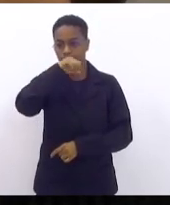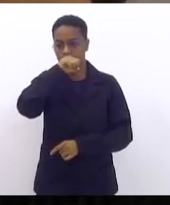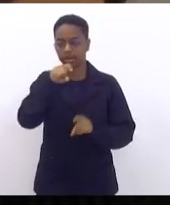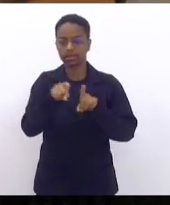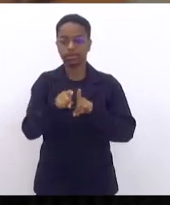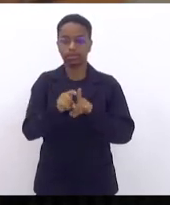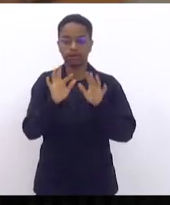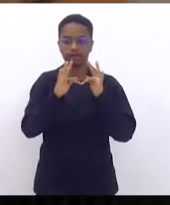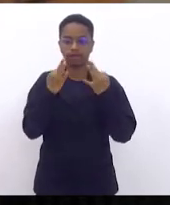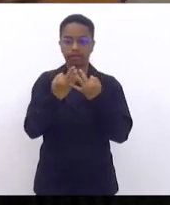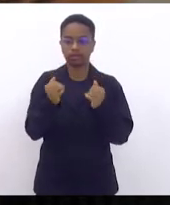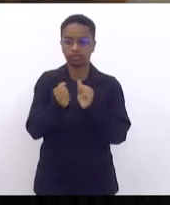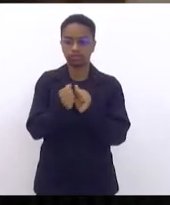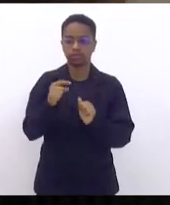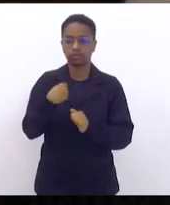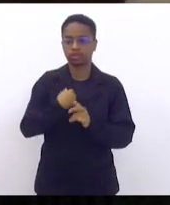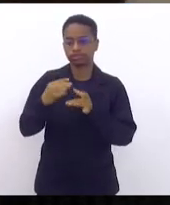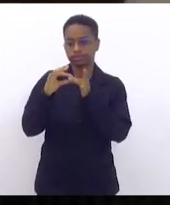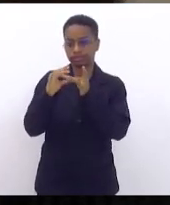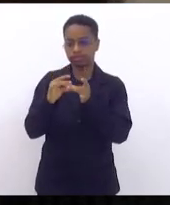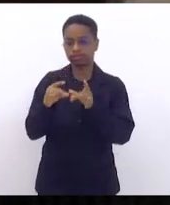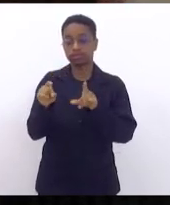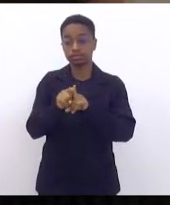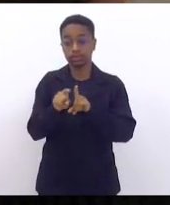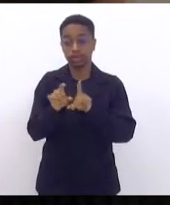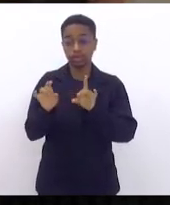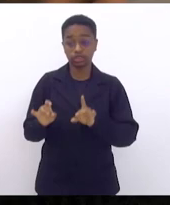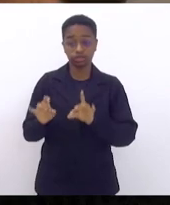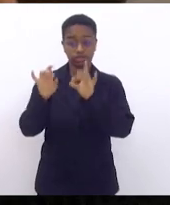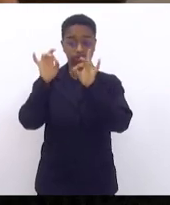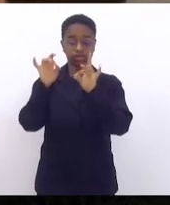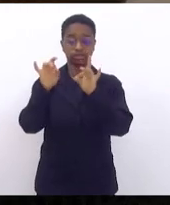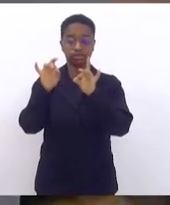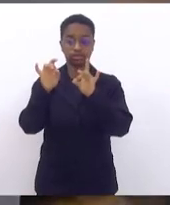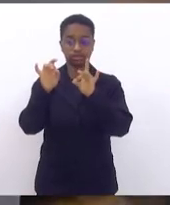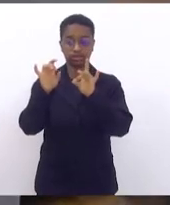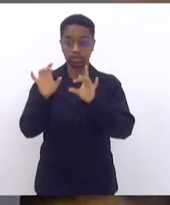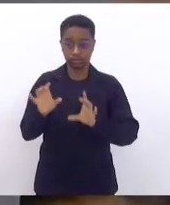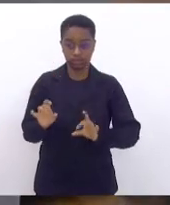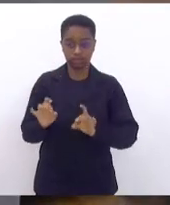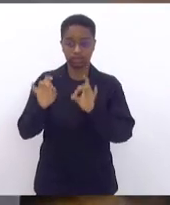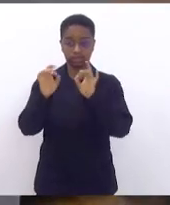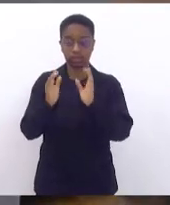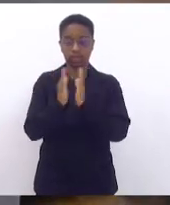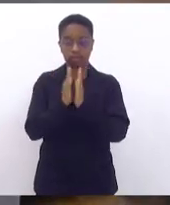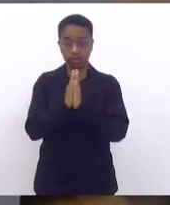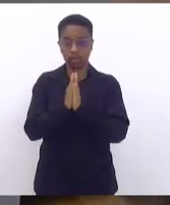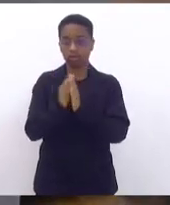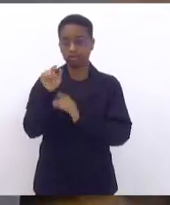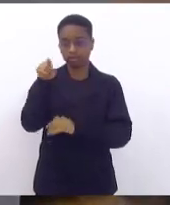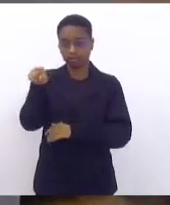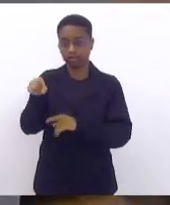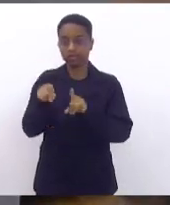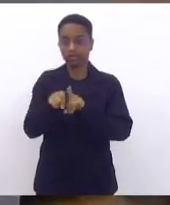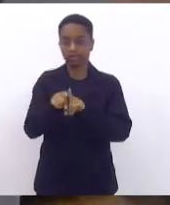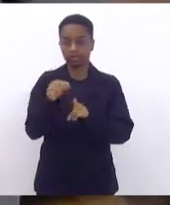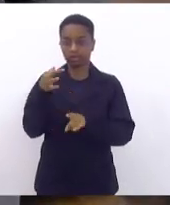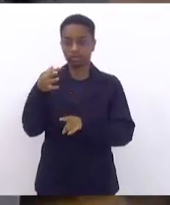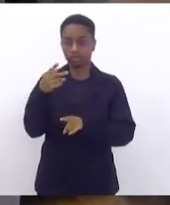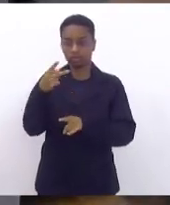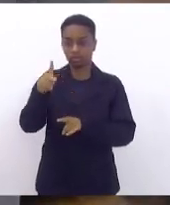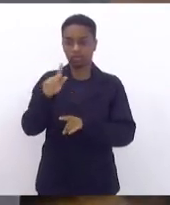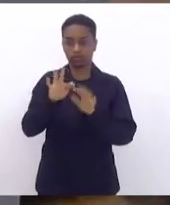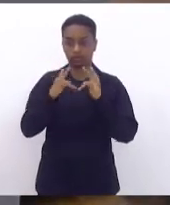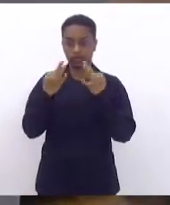família, e dizer que nós estamos juntos. E de forma especial, especial em oração por você e pela sua família. E a sua